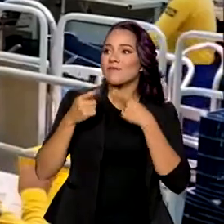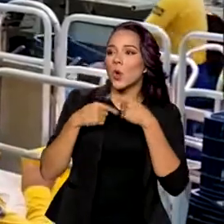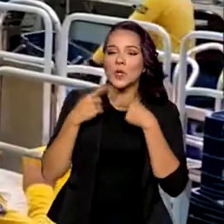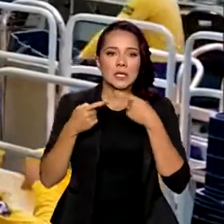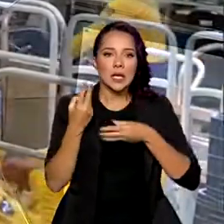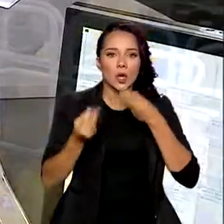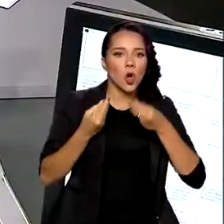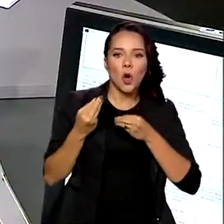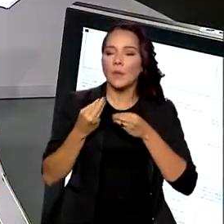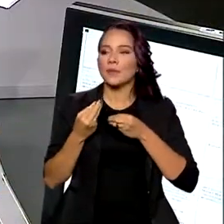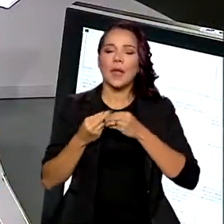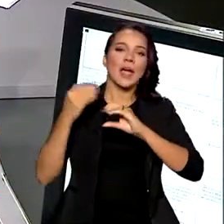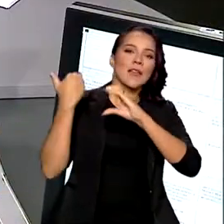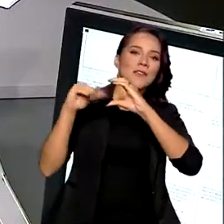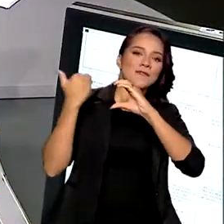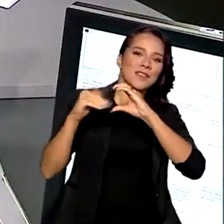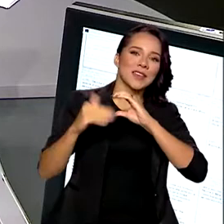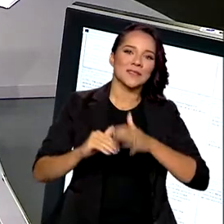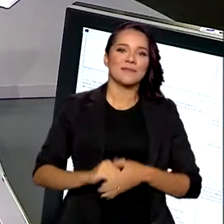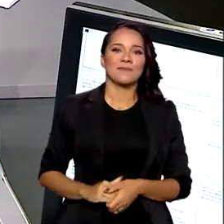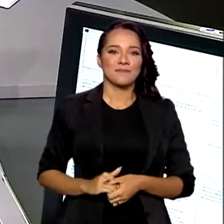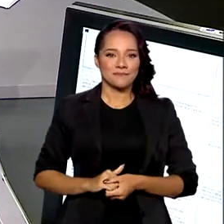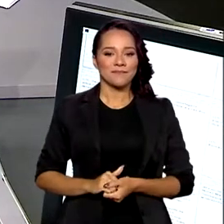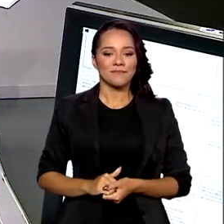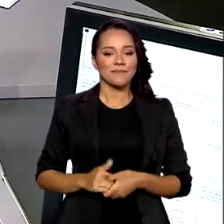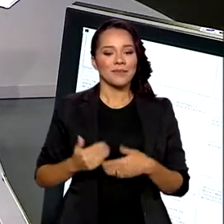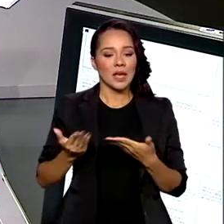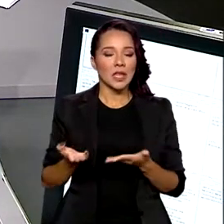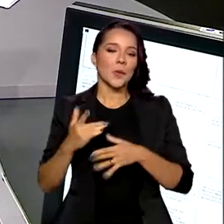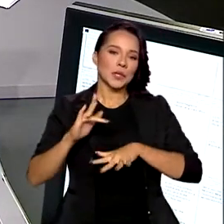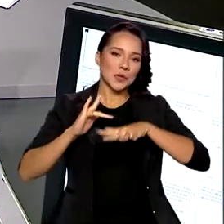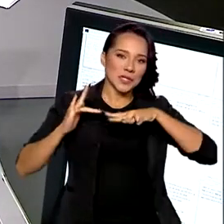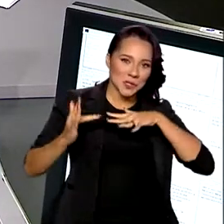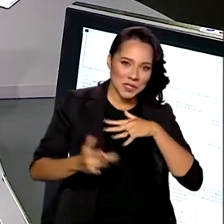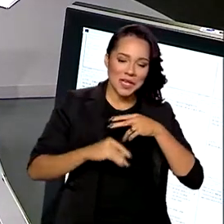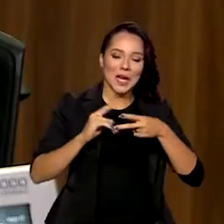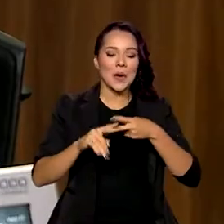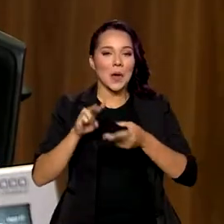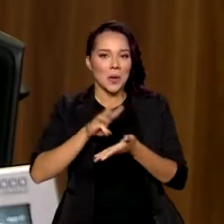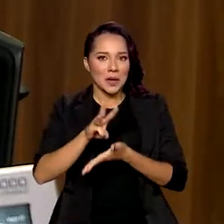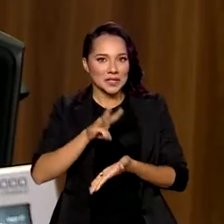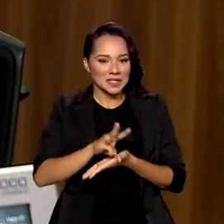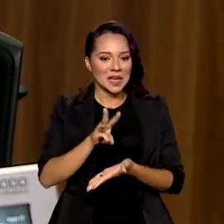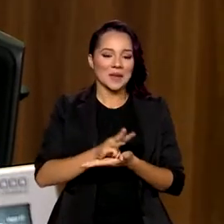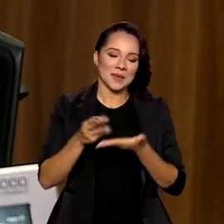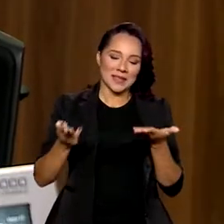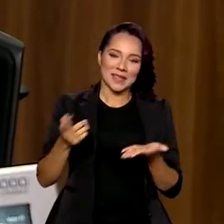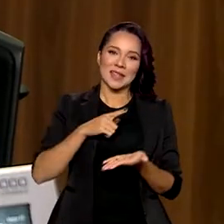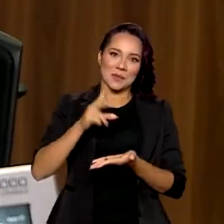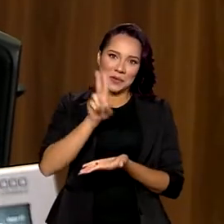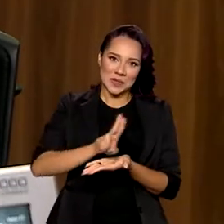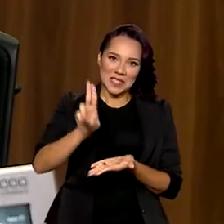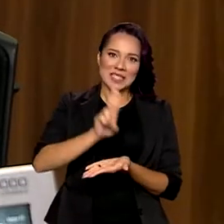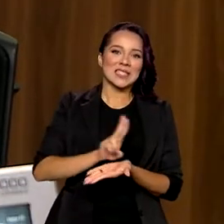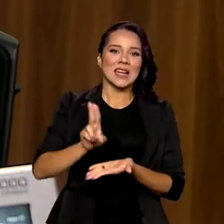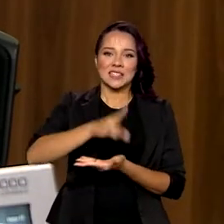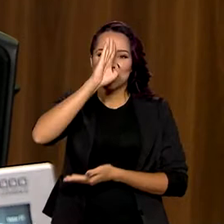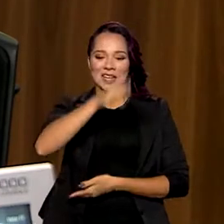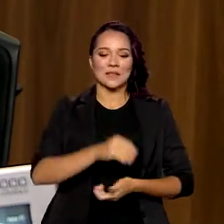tem um meio para fazê-lo. Então, mesmo com rede social, com WhatsApp, ainda é muito utilizada a mala